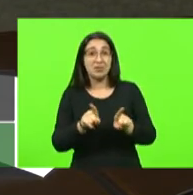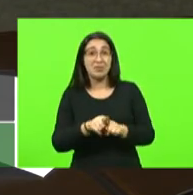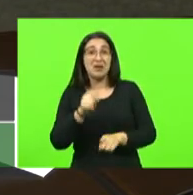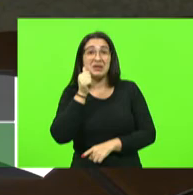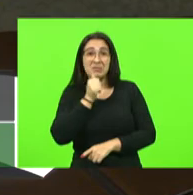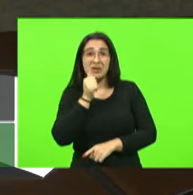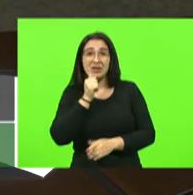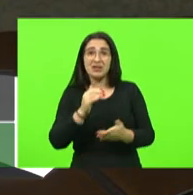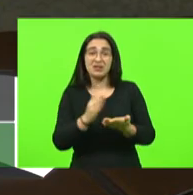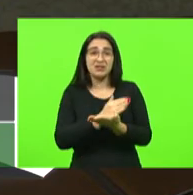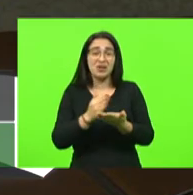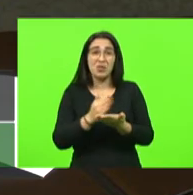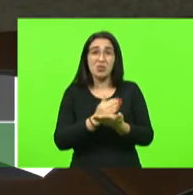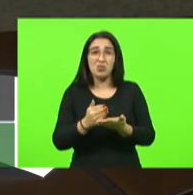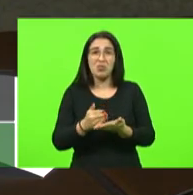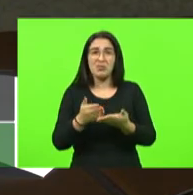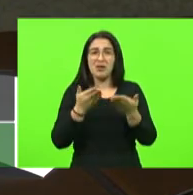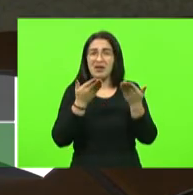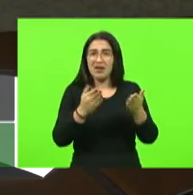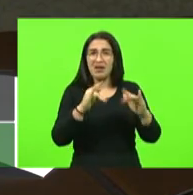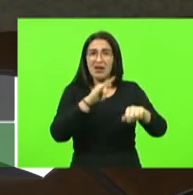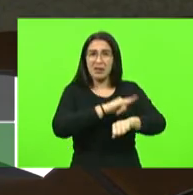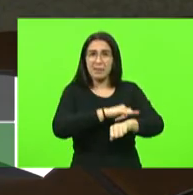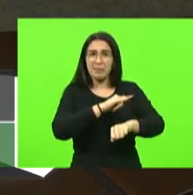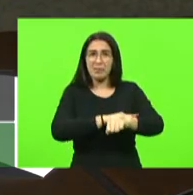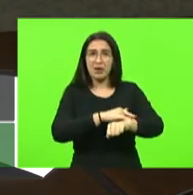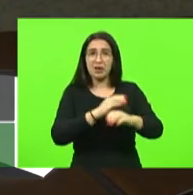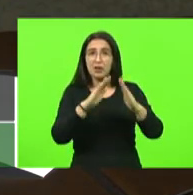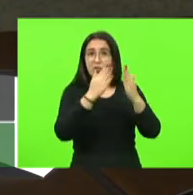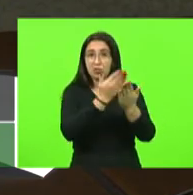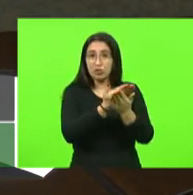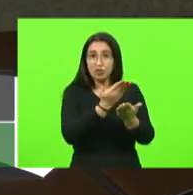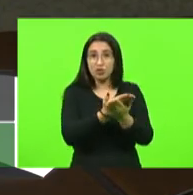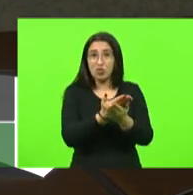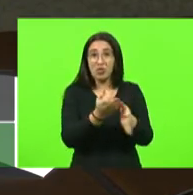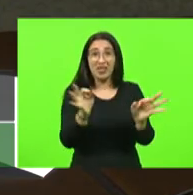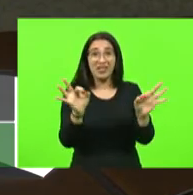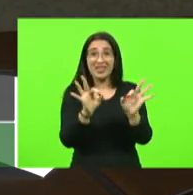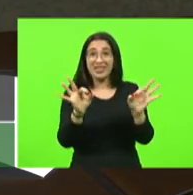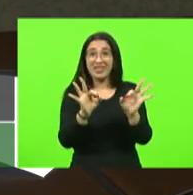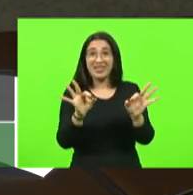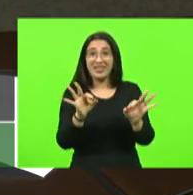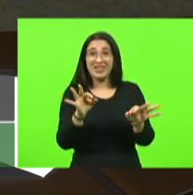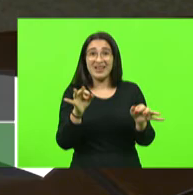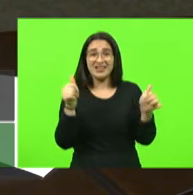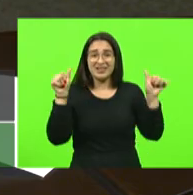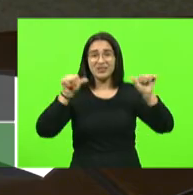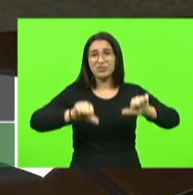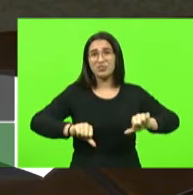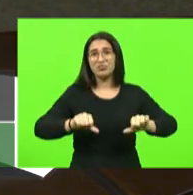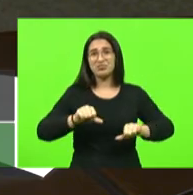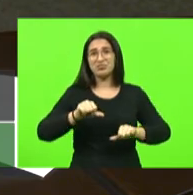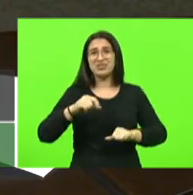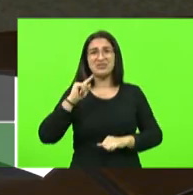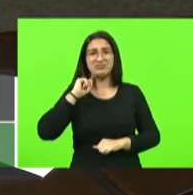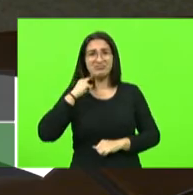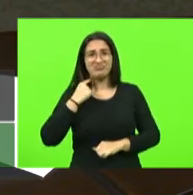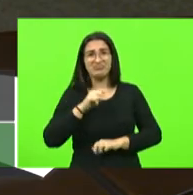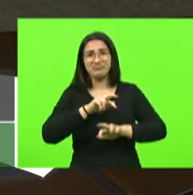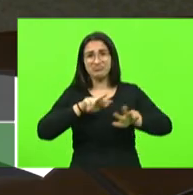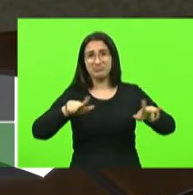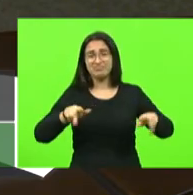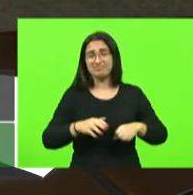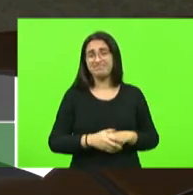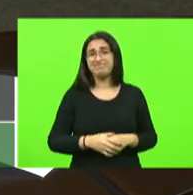têm banheiro em condições de uso na escola no nosso país, né? A gente nem precisa ir muito longe, né? Na semana passada,